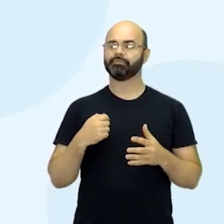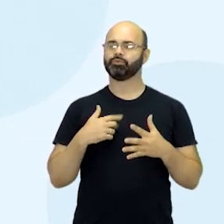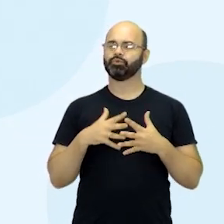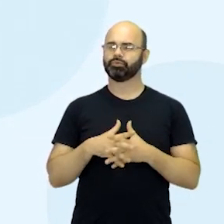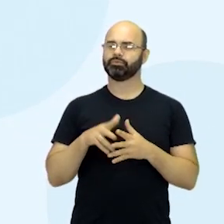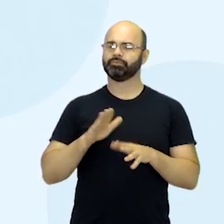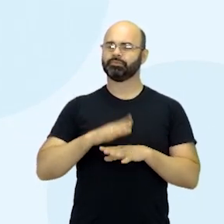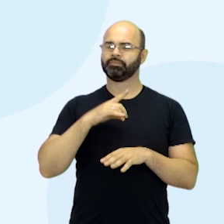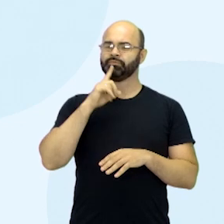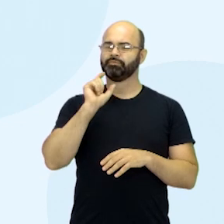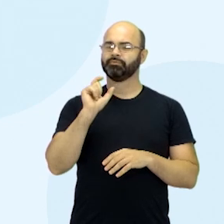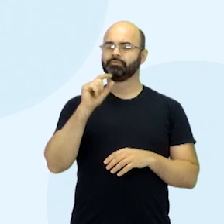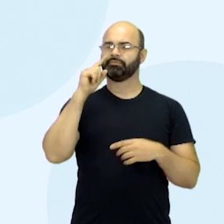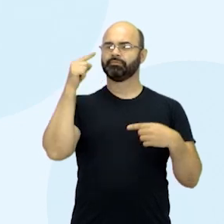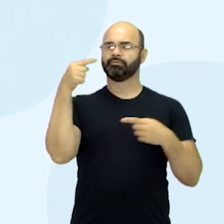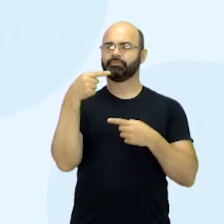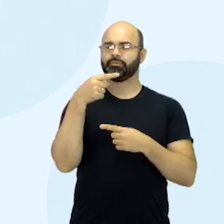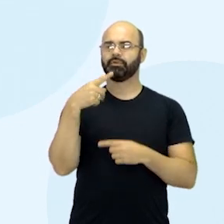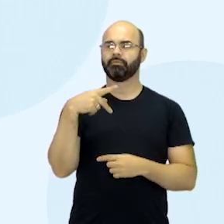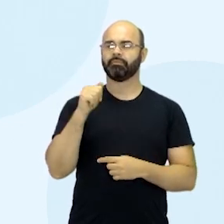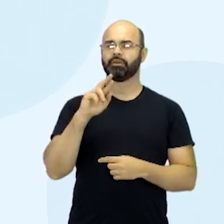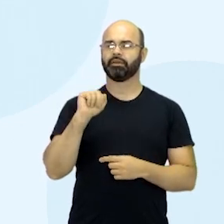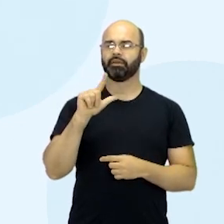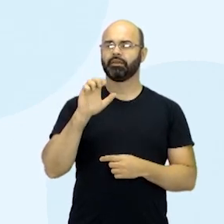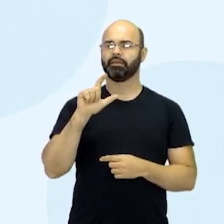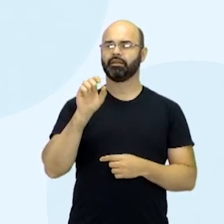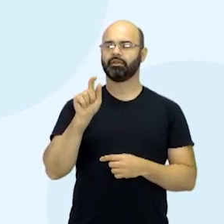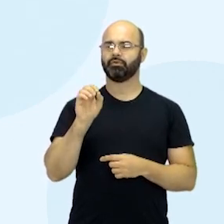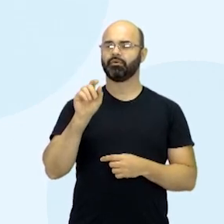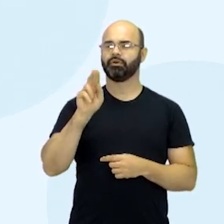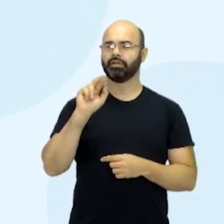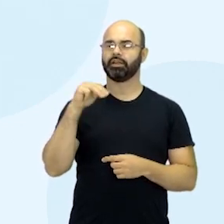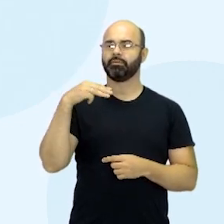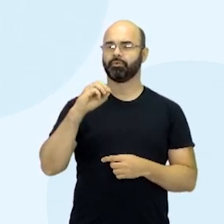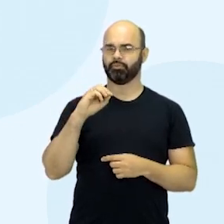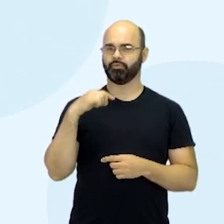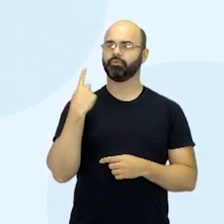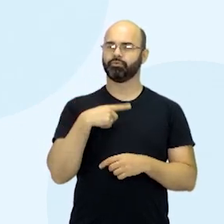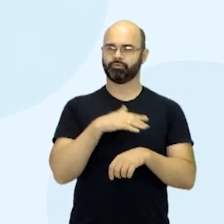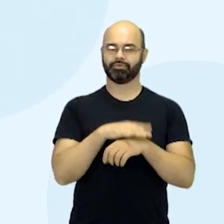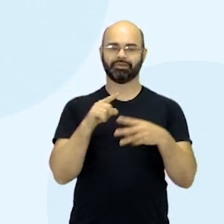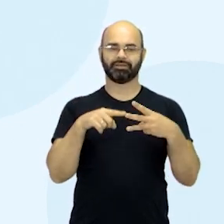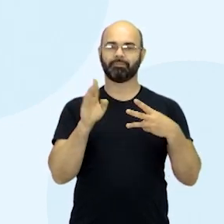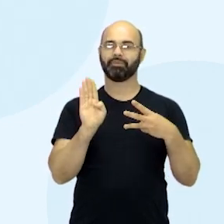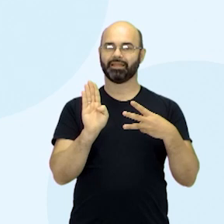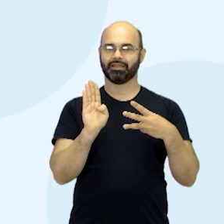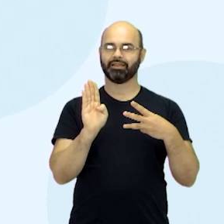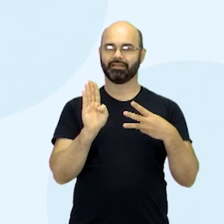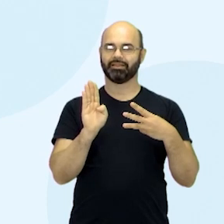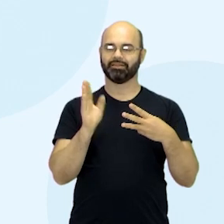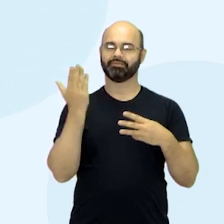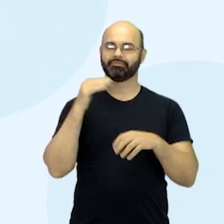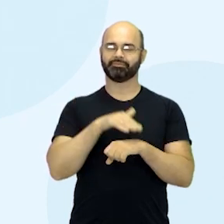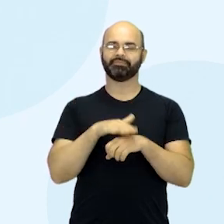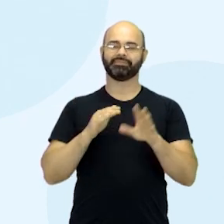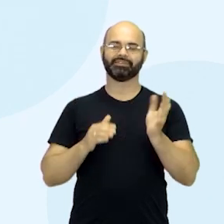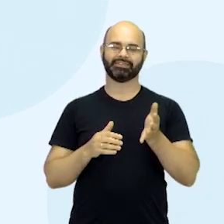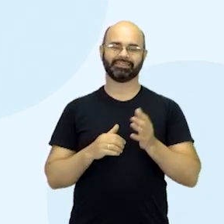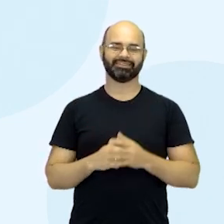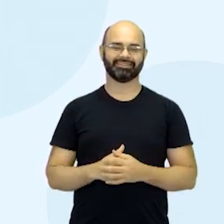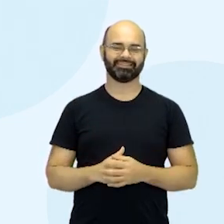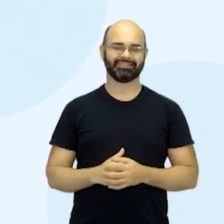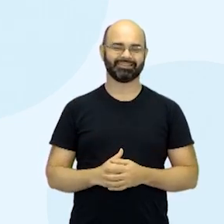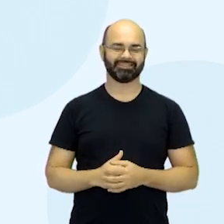do paralelogramo também, porque foi um tema nosso, né? A gente falou muito de paralelogramo, mas olha só que coisa engraçada. O